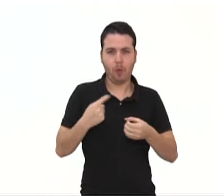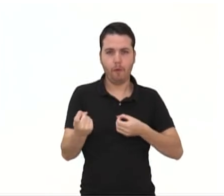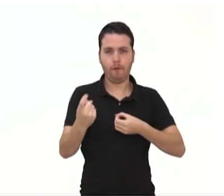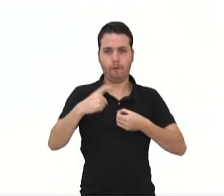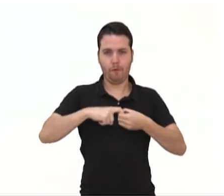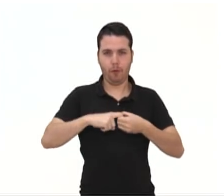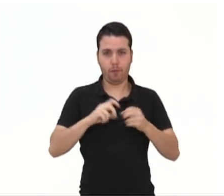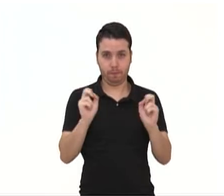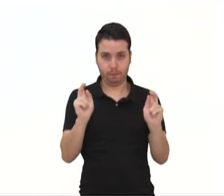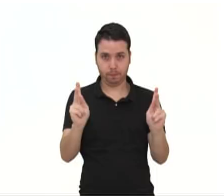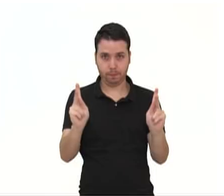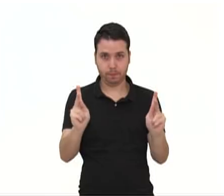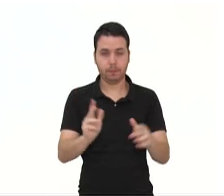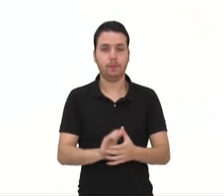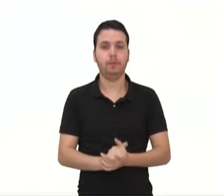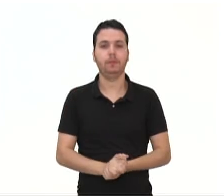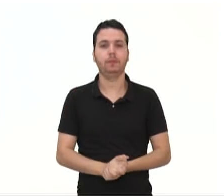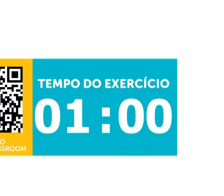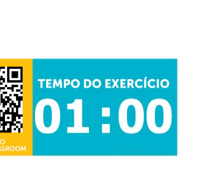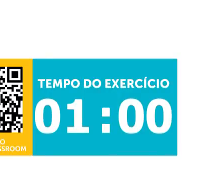ok?